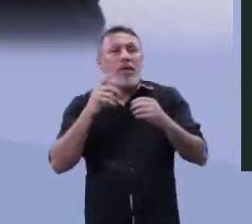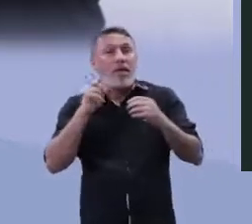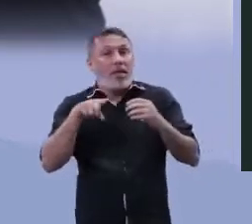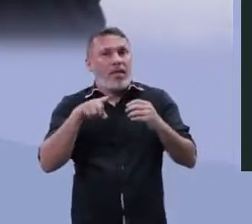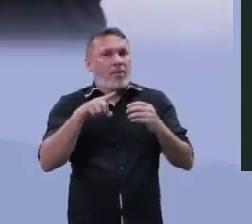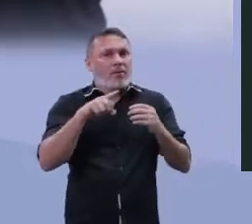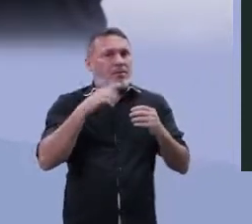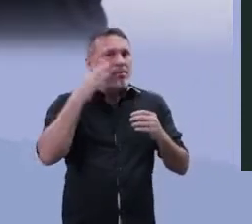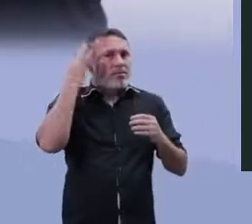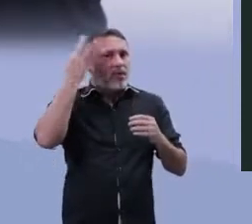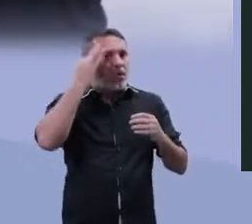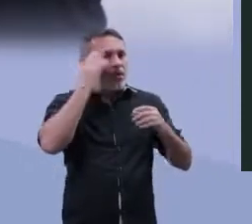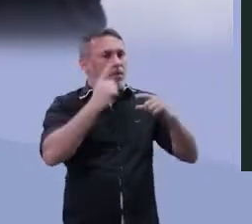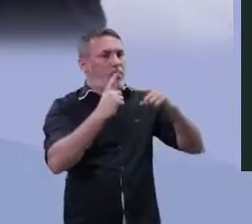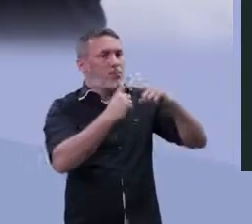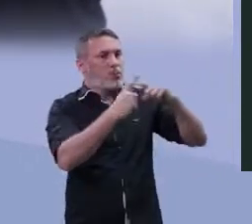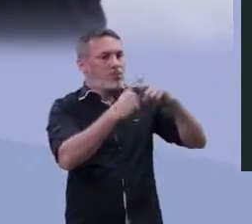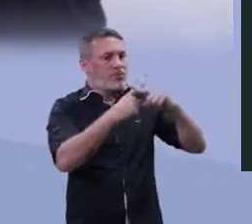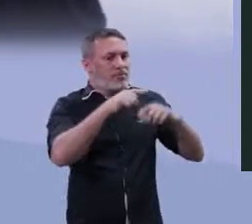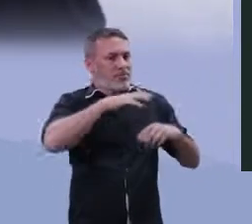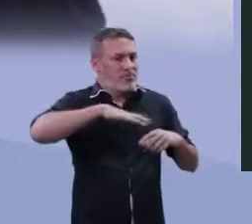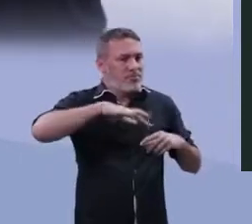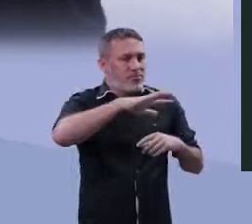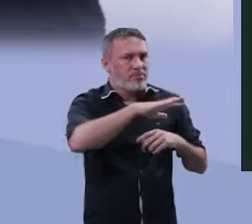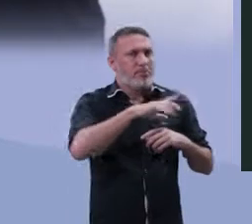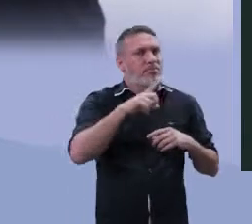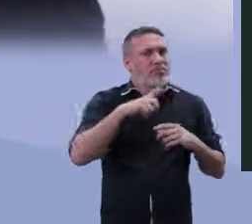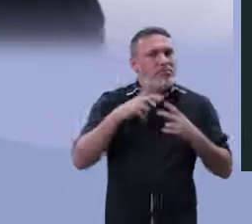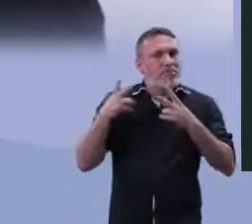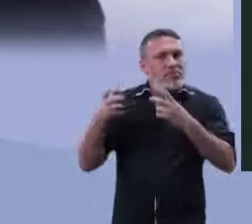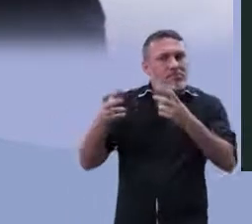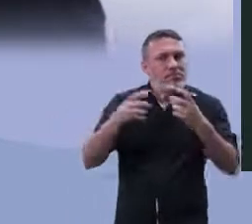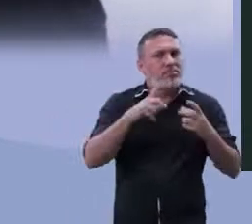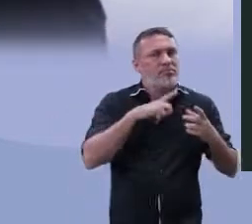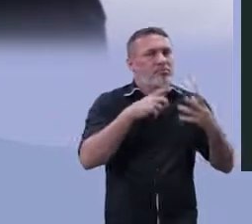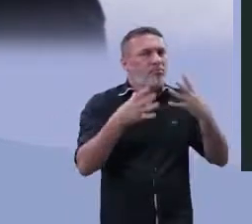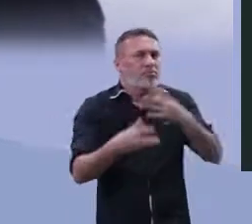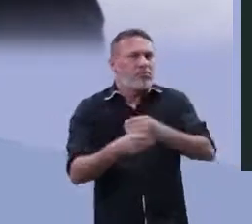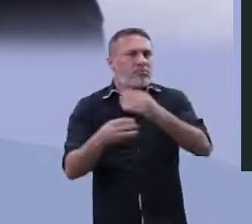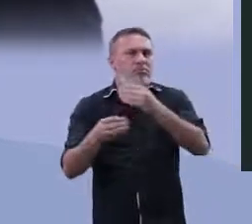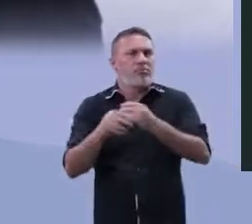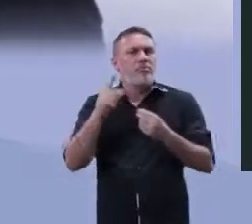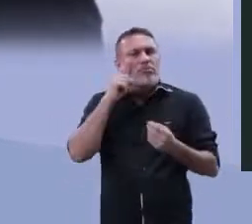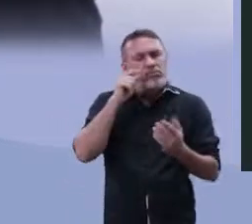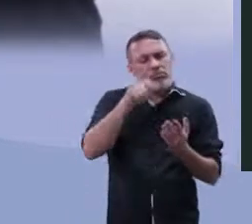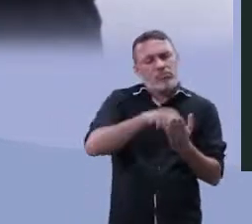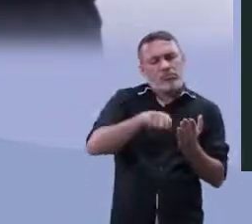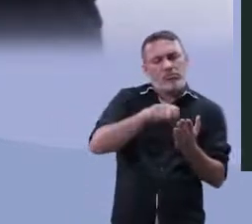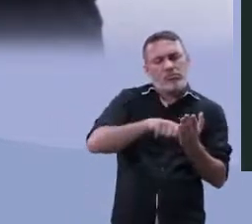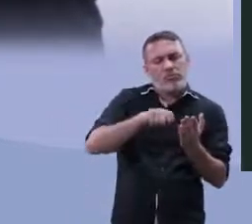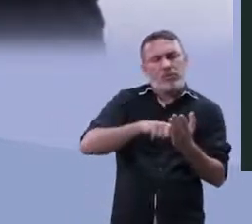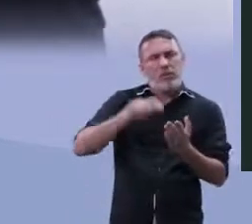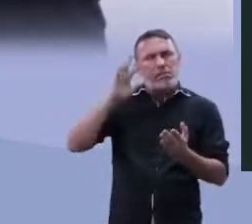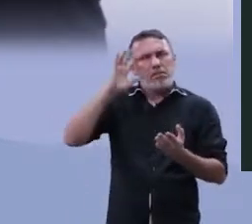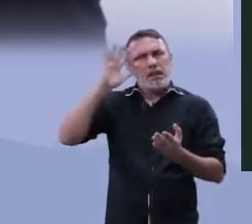bastante positivista, né, evolucionista, mas trazendo também algumas contribuições de